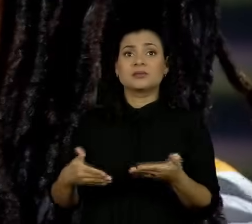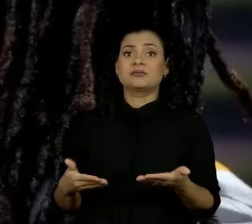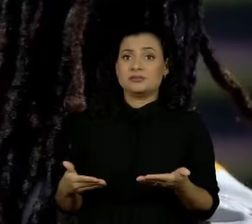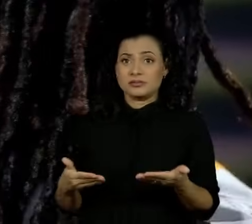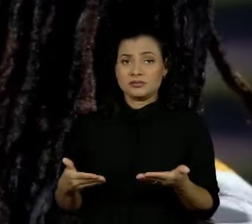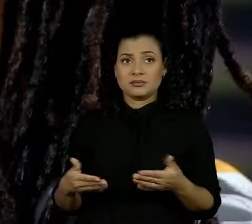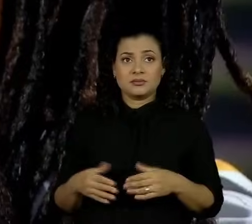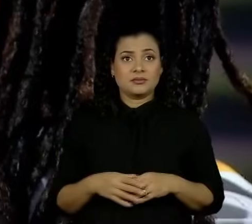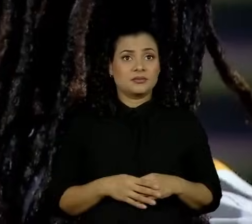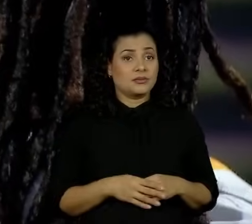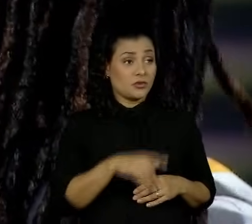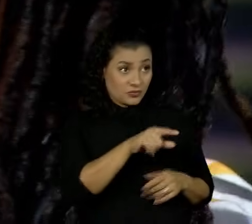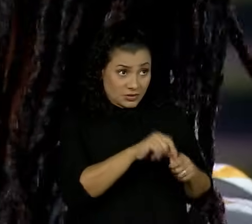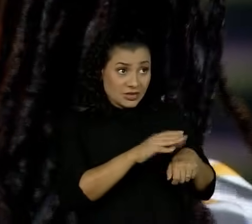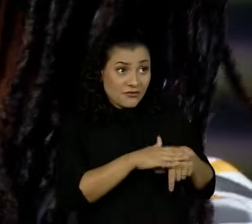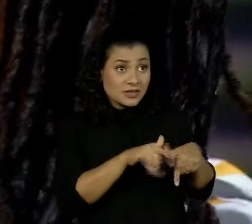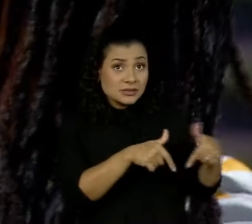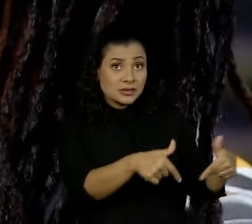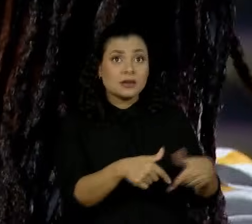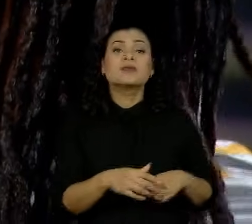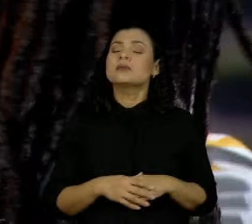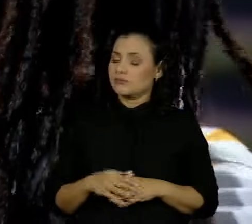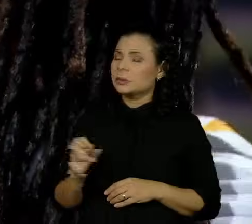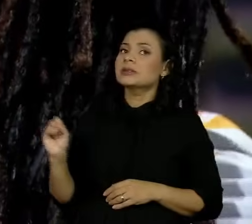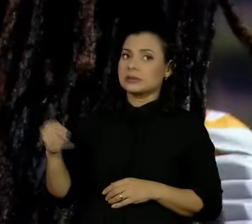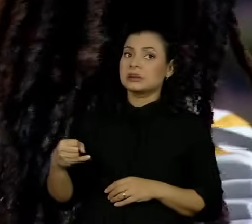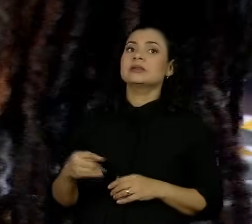Você está fazendo?